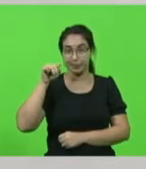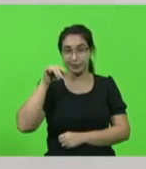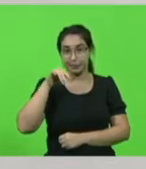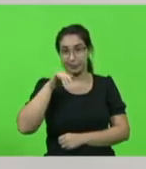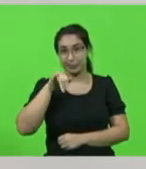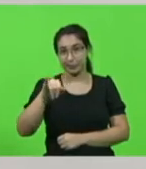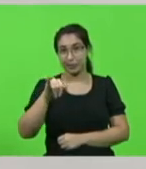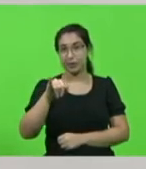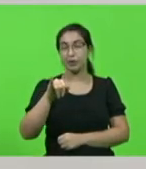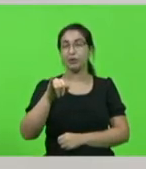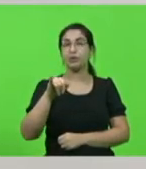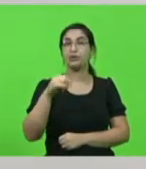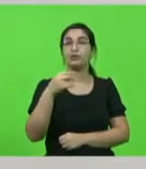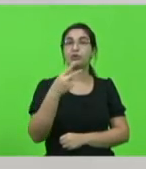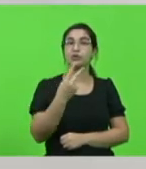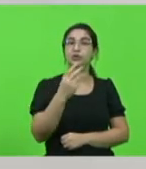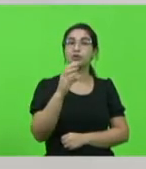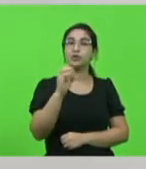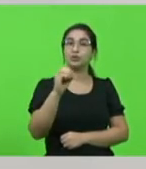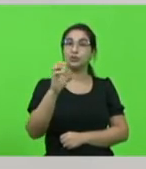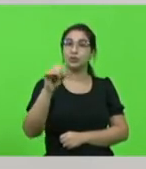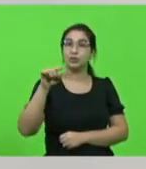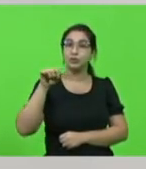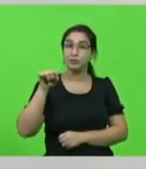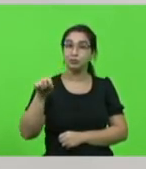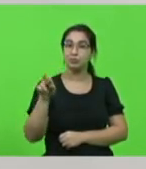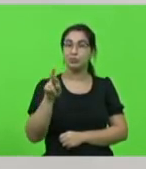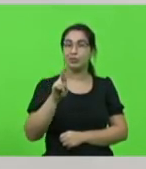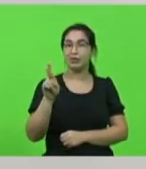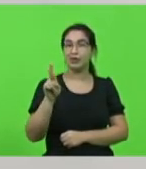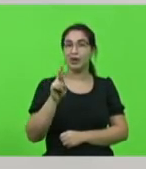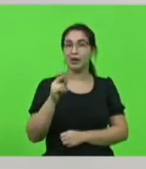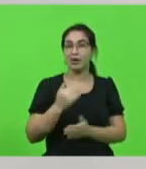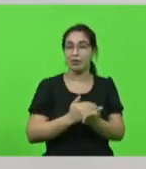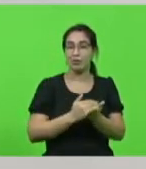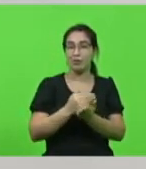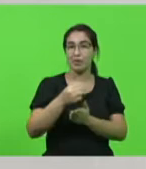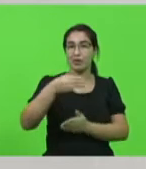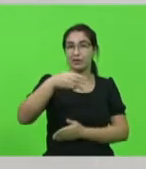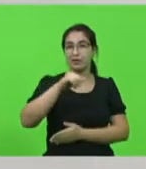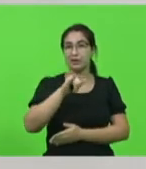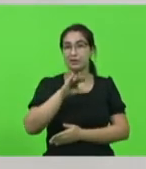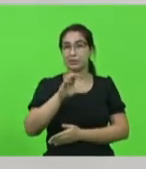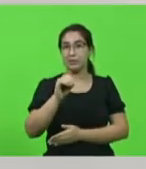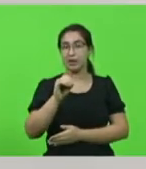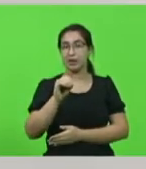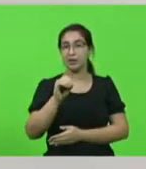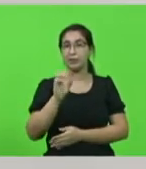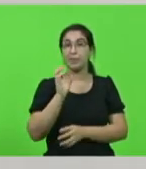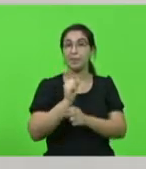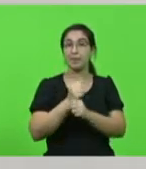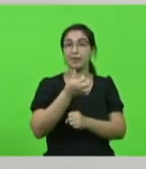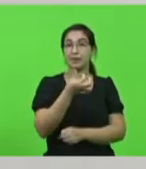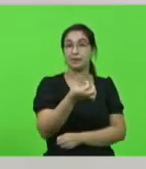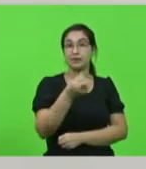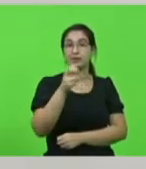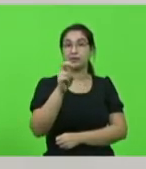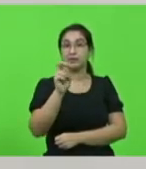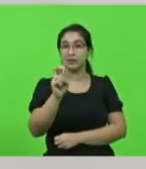mil reais desde maio. São 65 faturas que essa